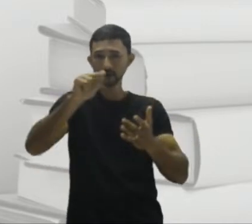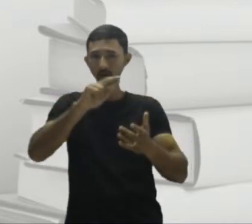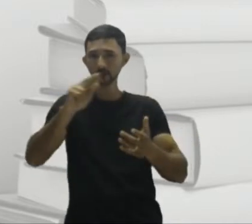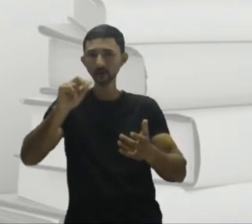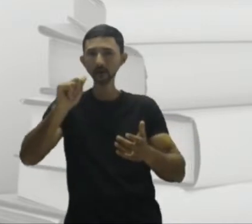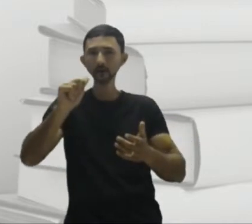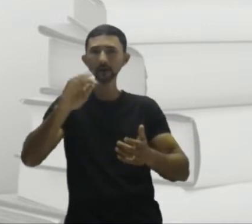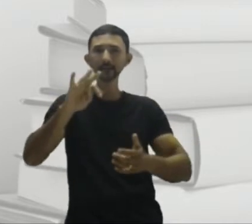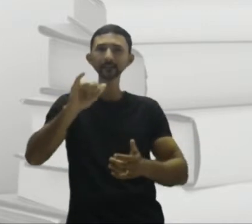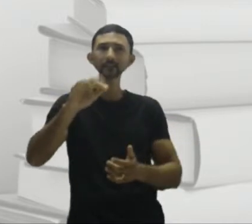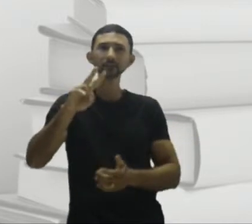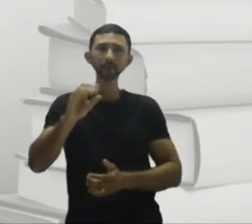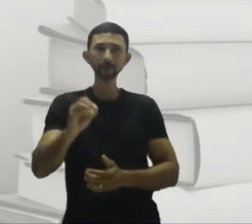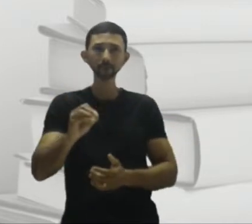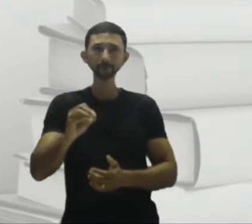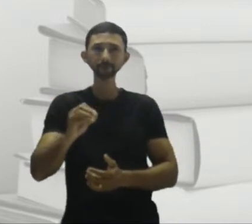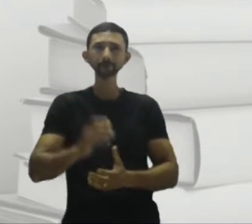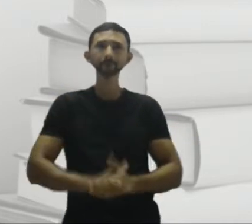narrativo.